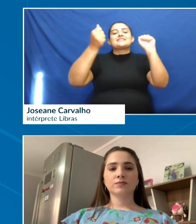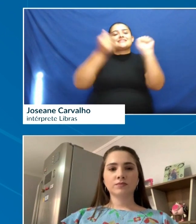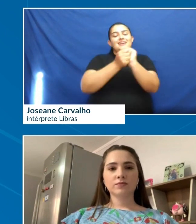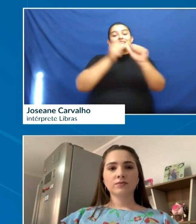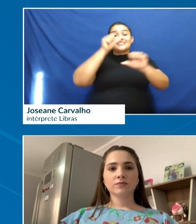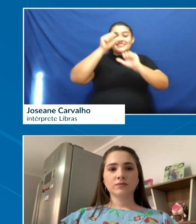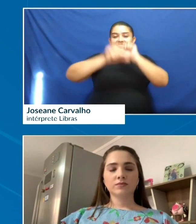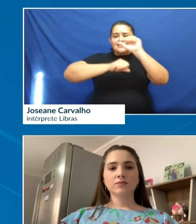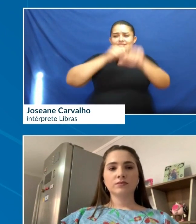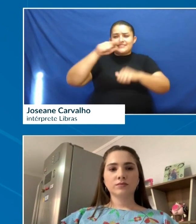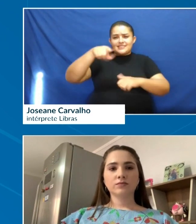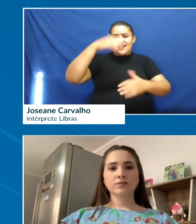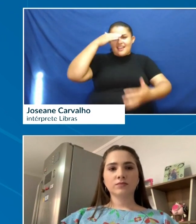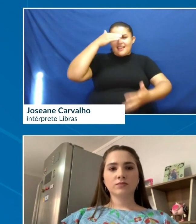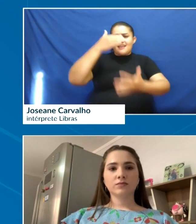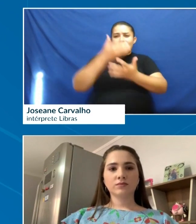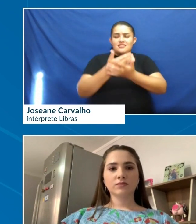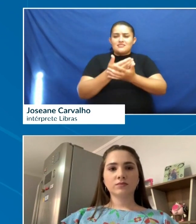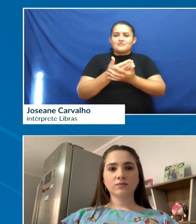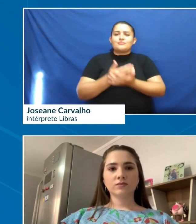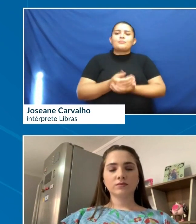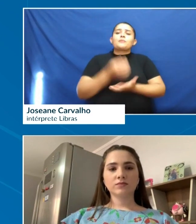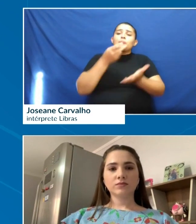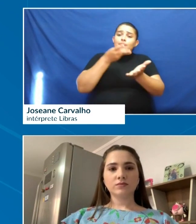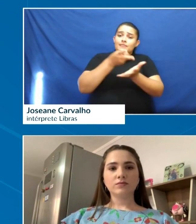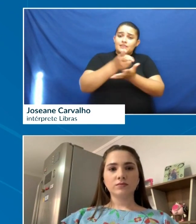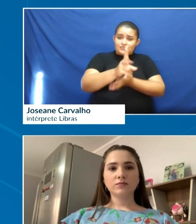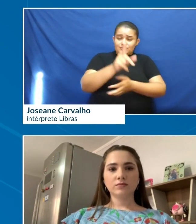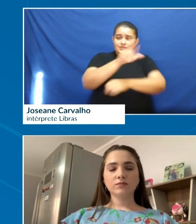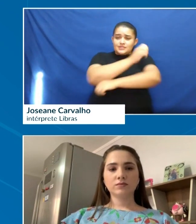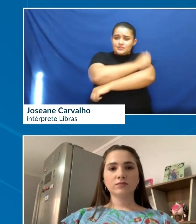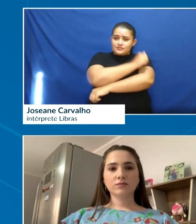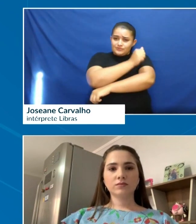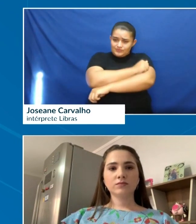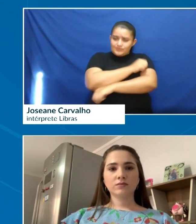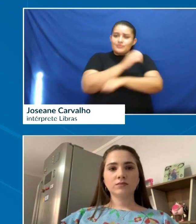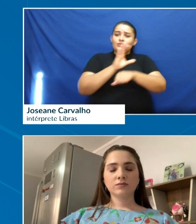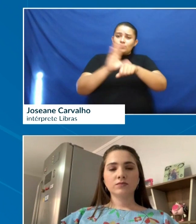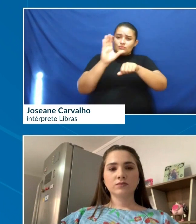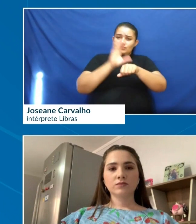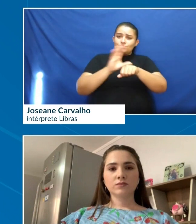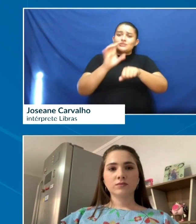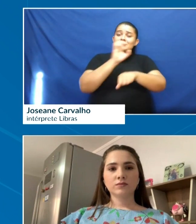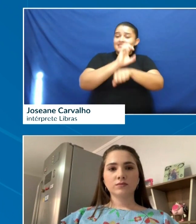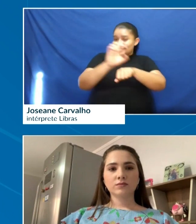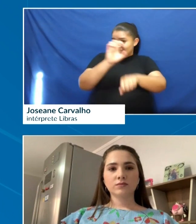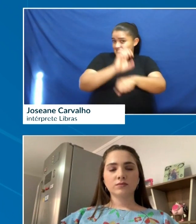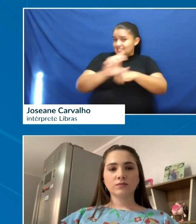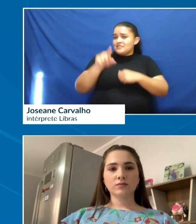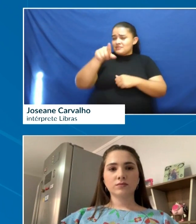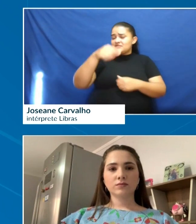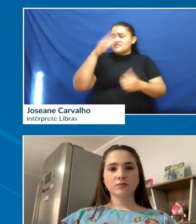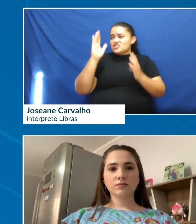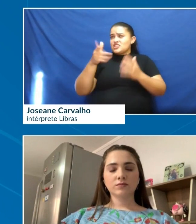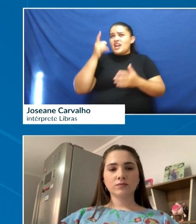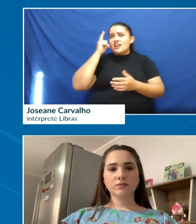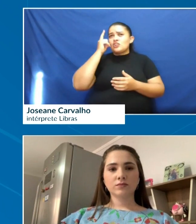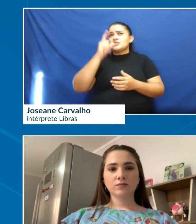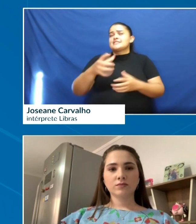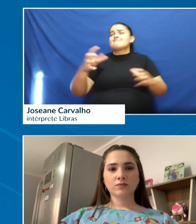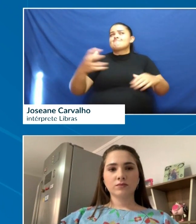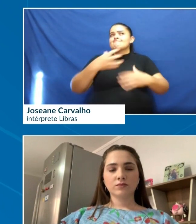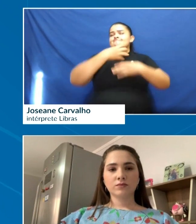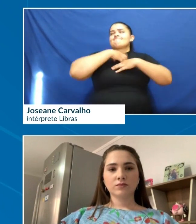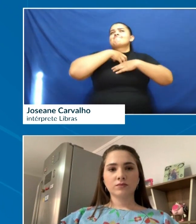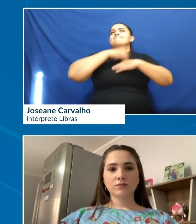Você ainda está estudando, né? Ainda é estudante, está no estágio, mas você já consegue sentir